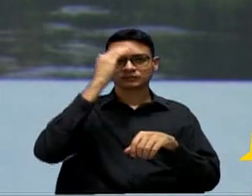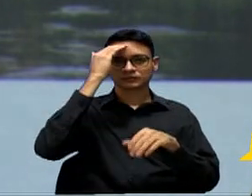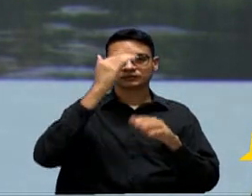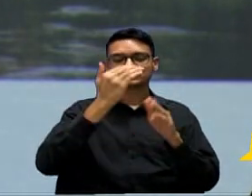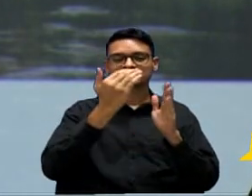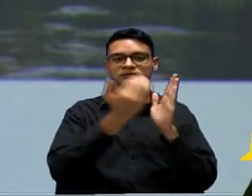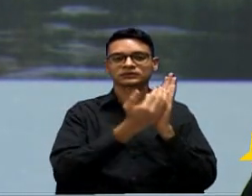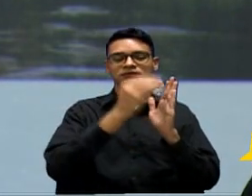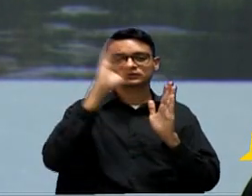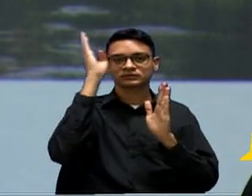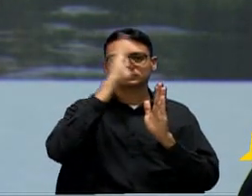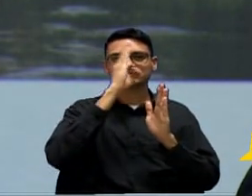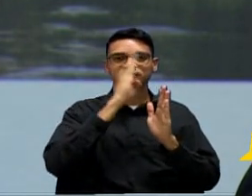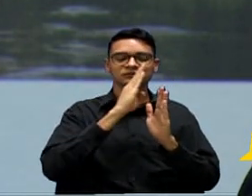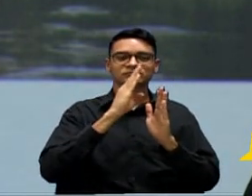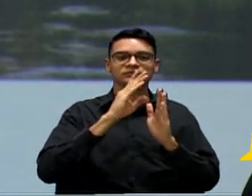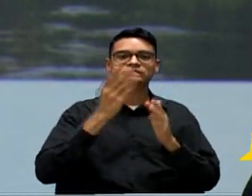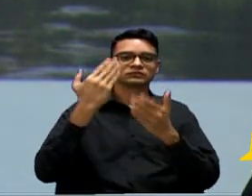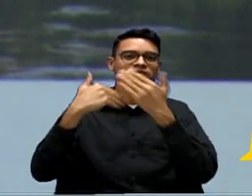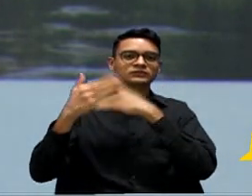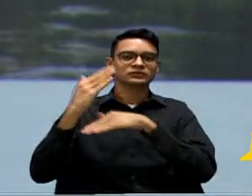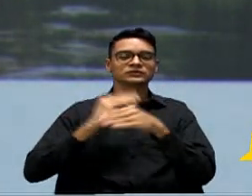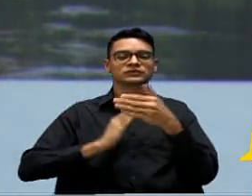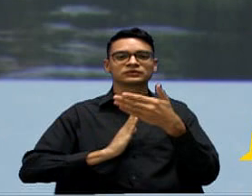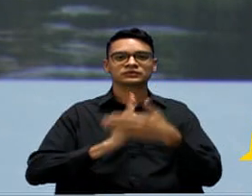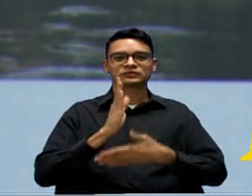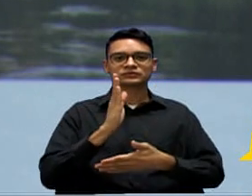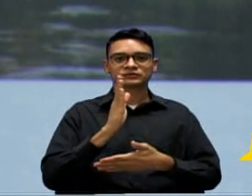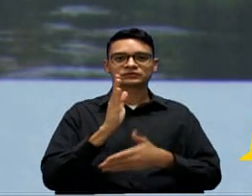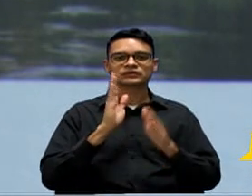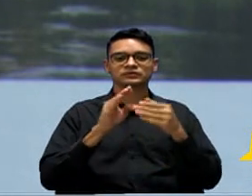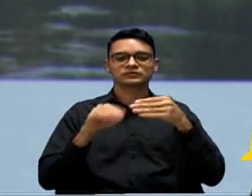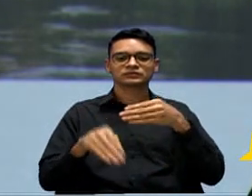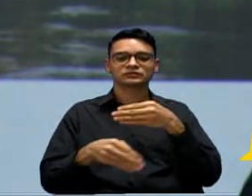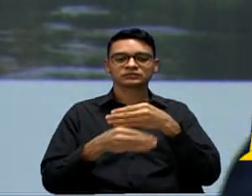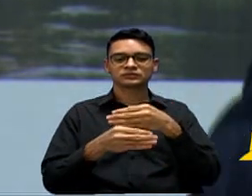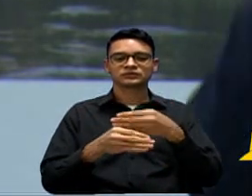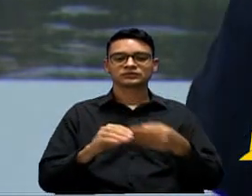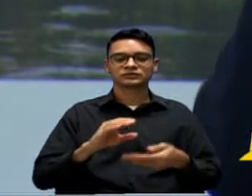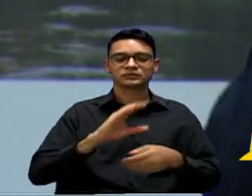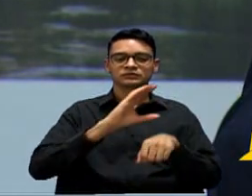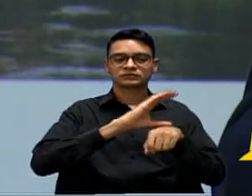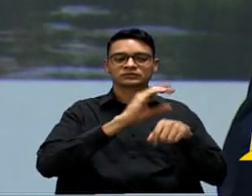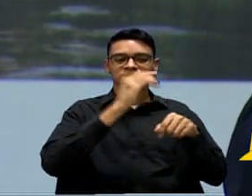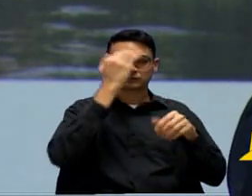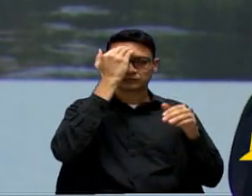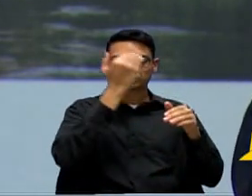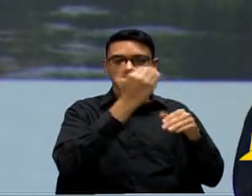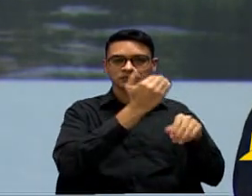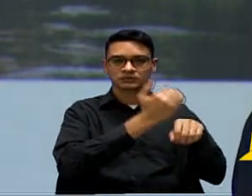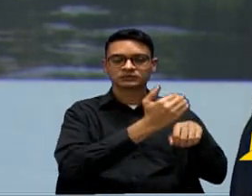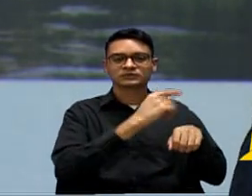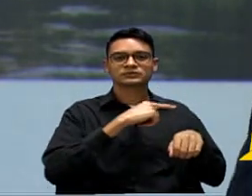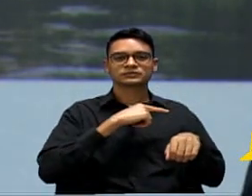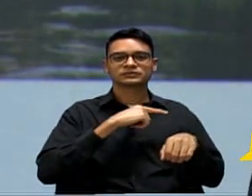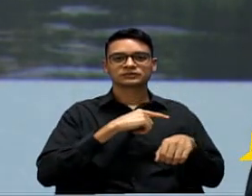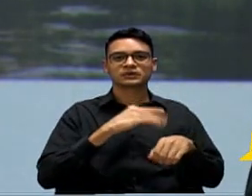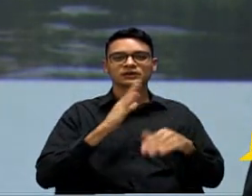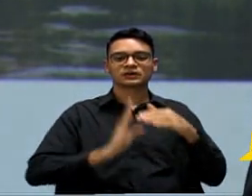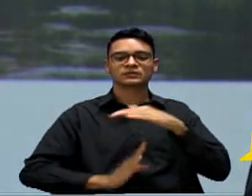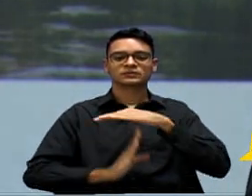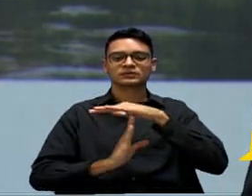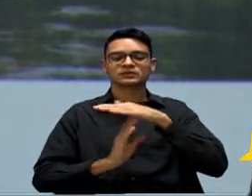Pois bem, na época, nós aprovamos, houve uma emenda constitucional que criou um teto de